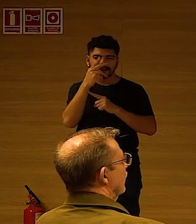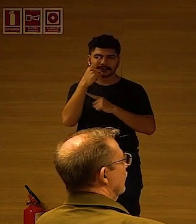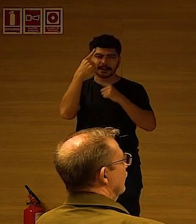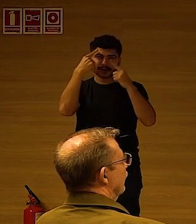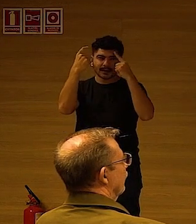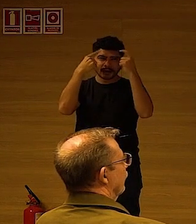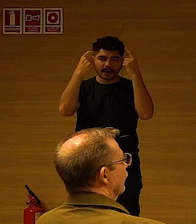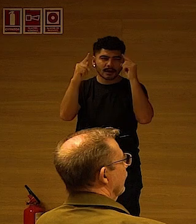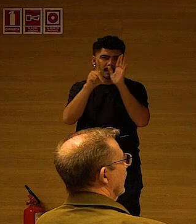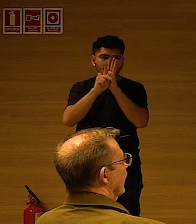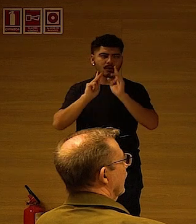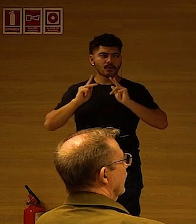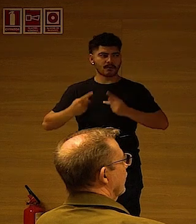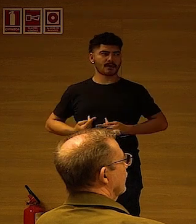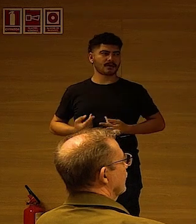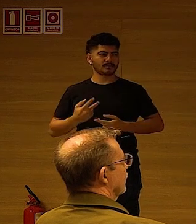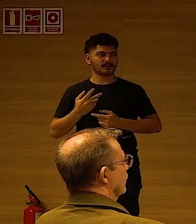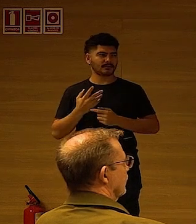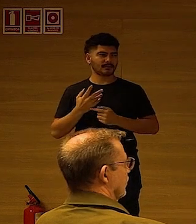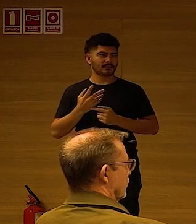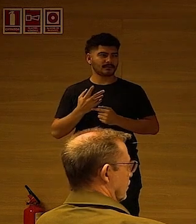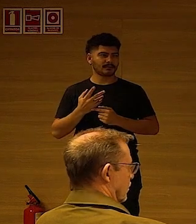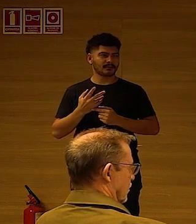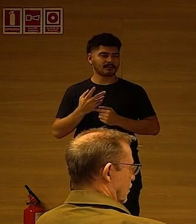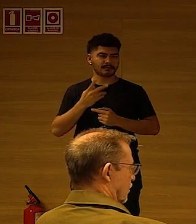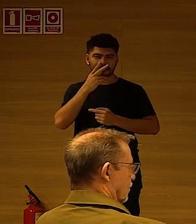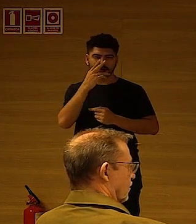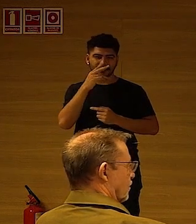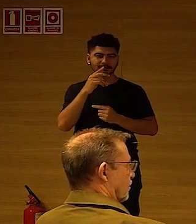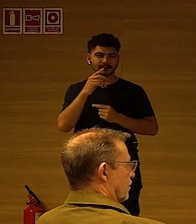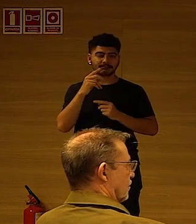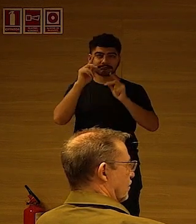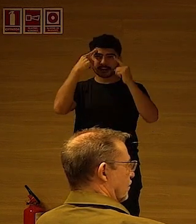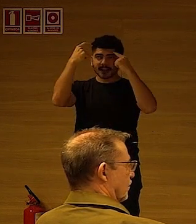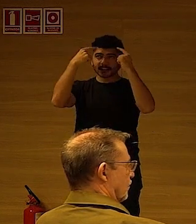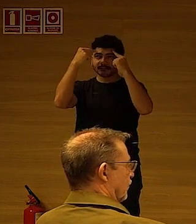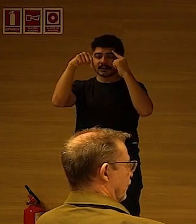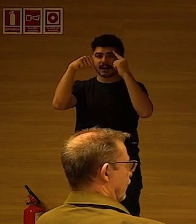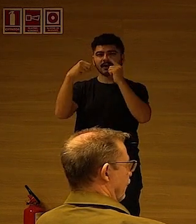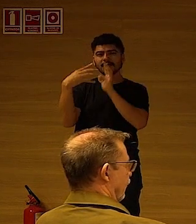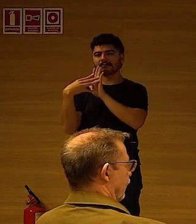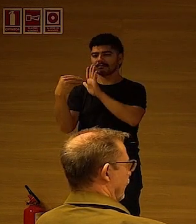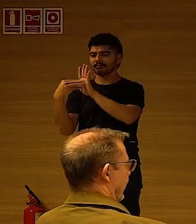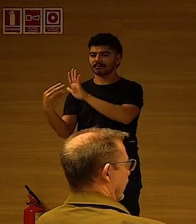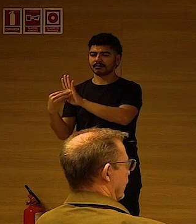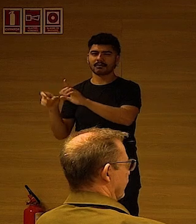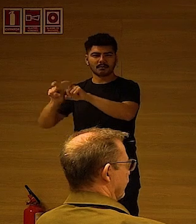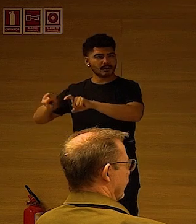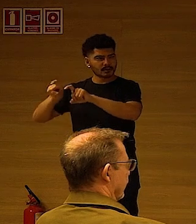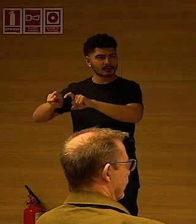ela tá sendo replicada, né? Como vocês veem? Vocês veem, sobretudo no campo literário, como uma